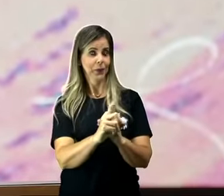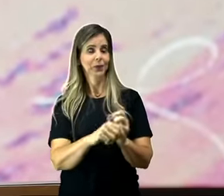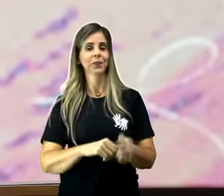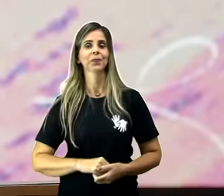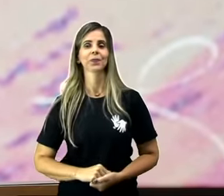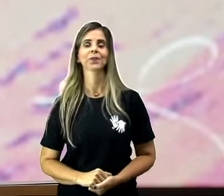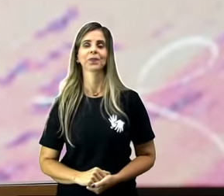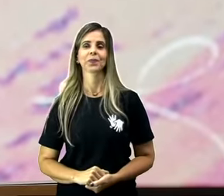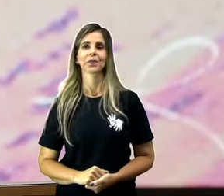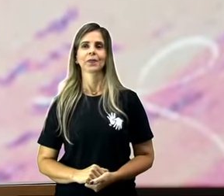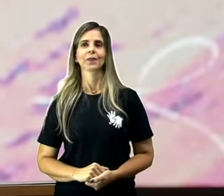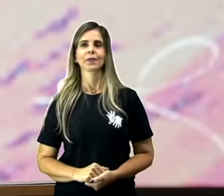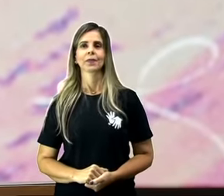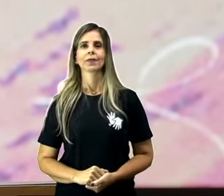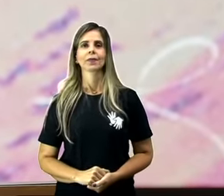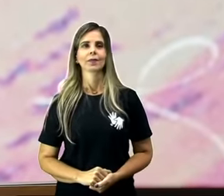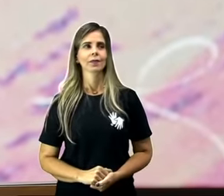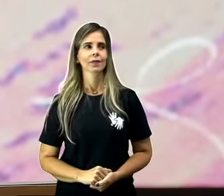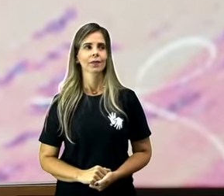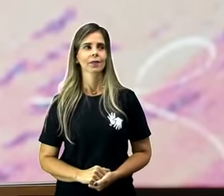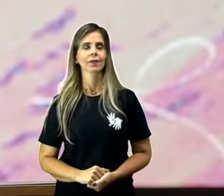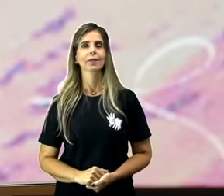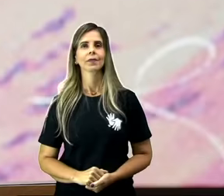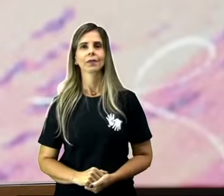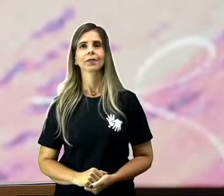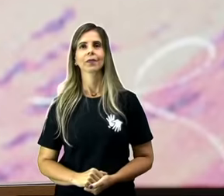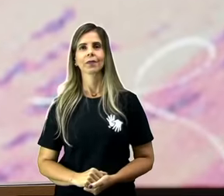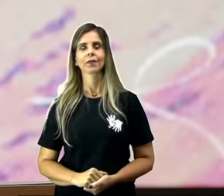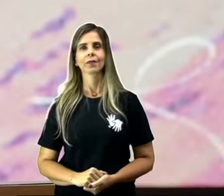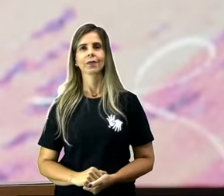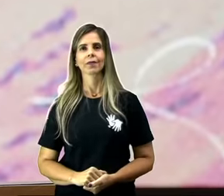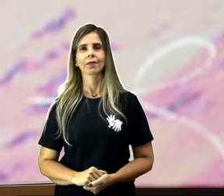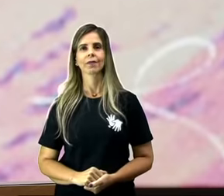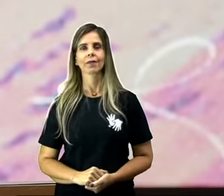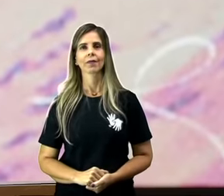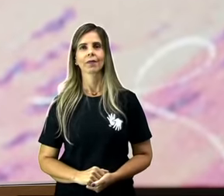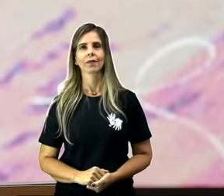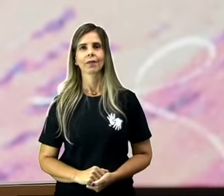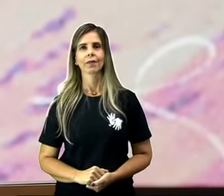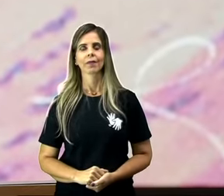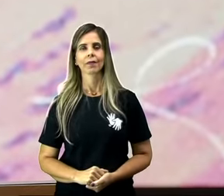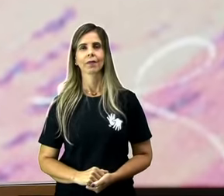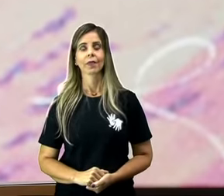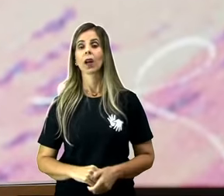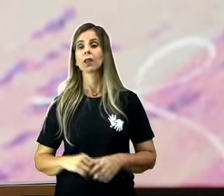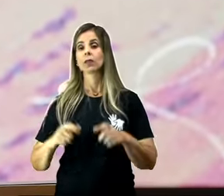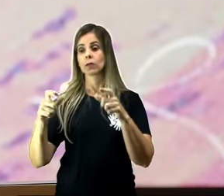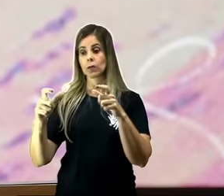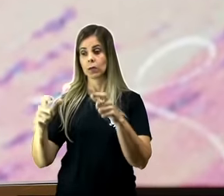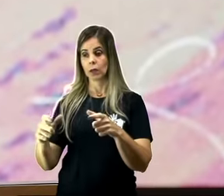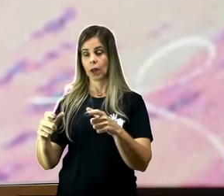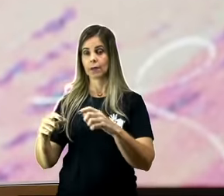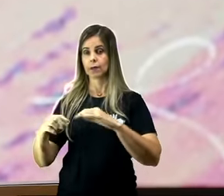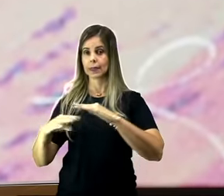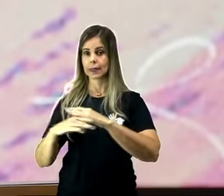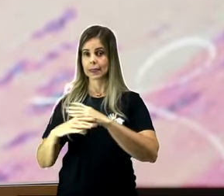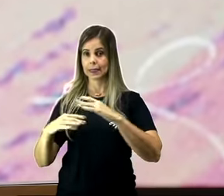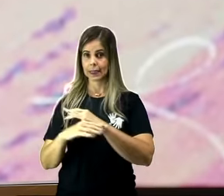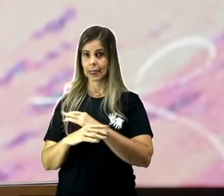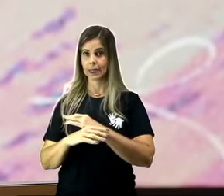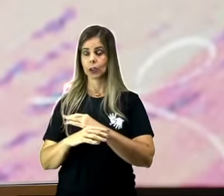Foi uma afronta a vida do outro lado. Tamanha a opressão espiritual que Gadara, a cidade onde Jesus ia, estava